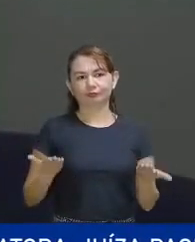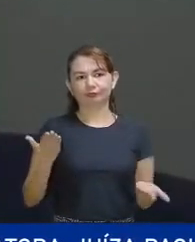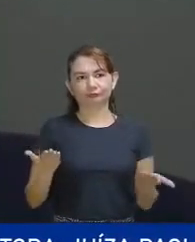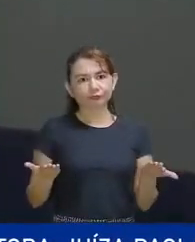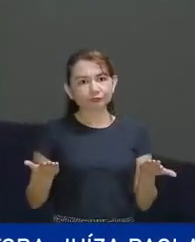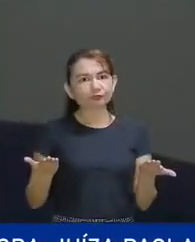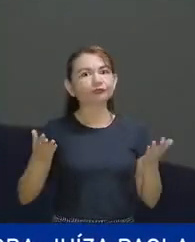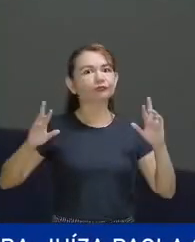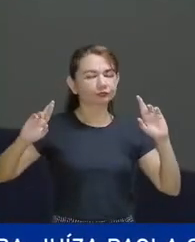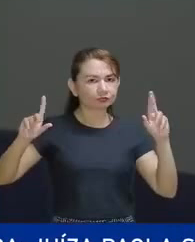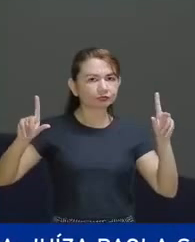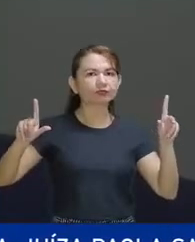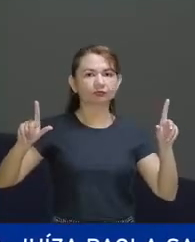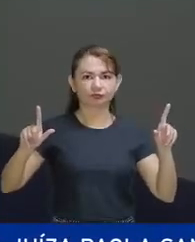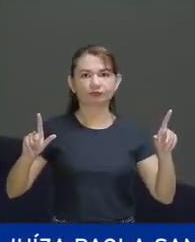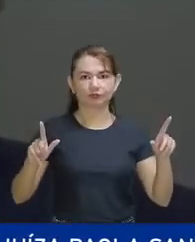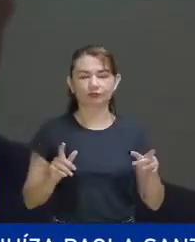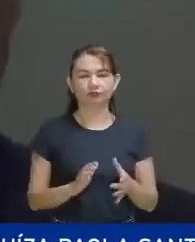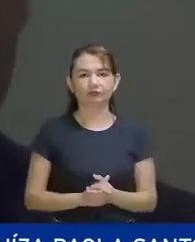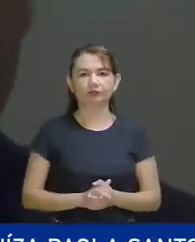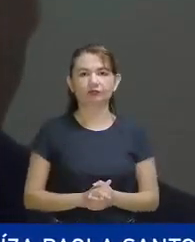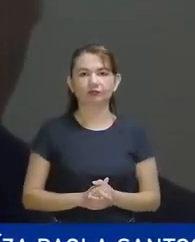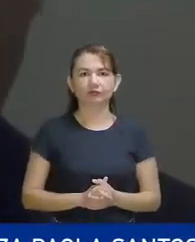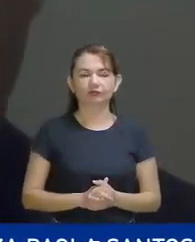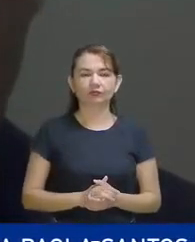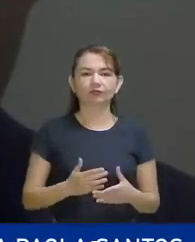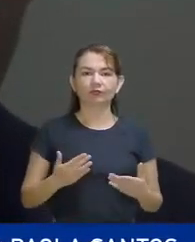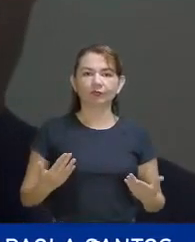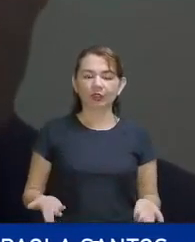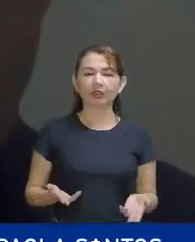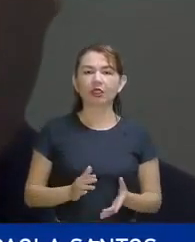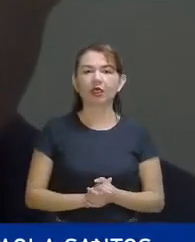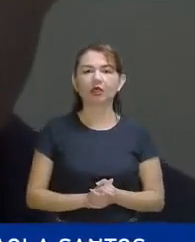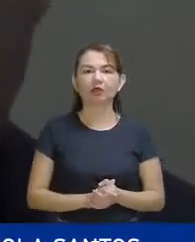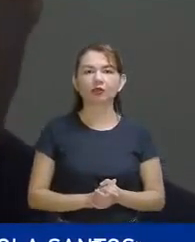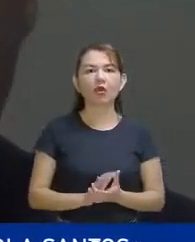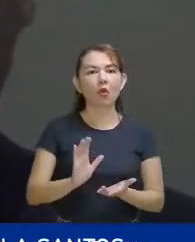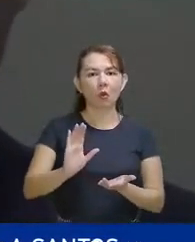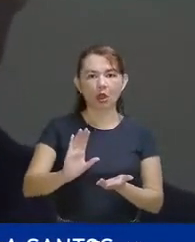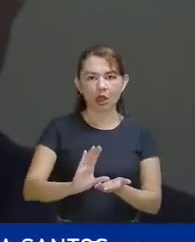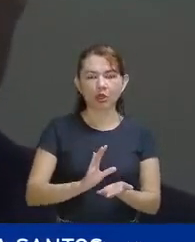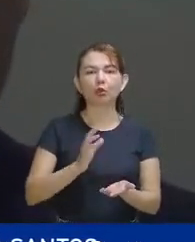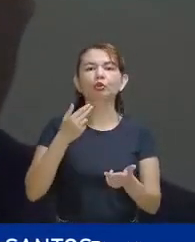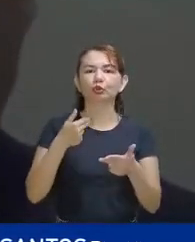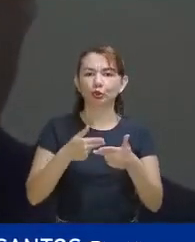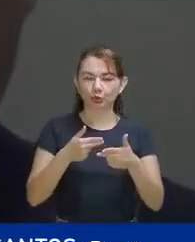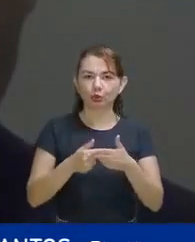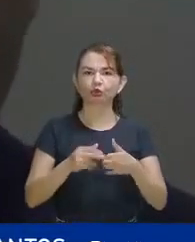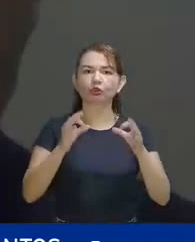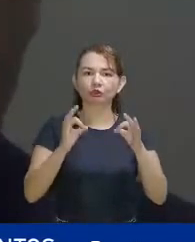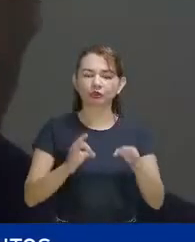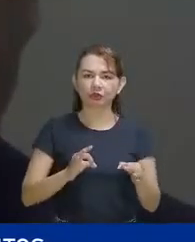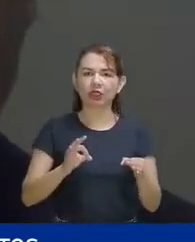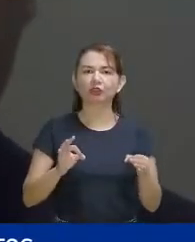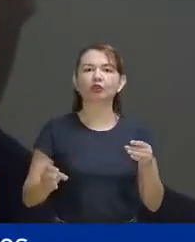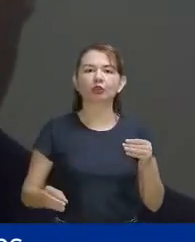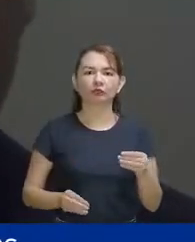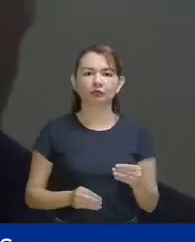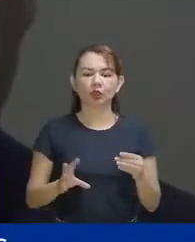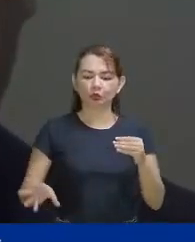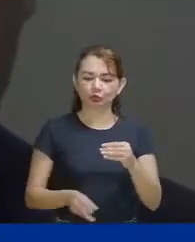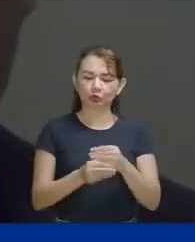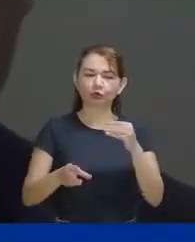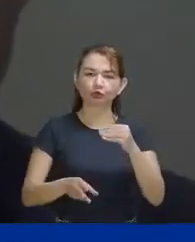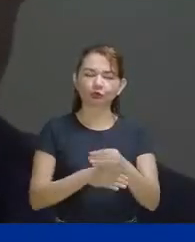não há do que se falar em caráter antieconômico. Ela utilizou o recurso dentro do padrão, juntou as notas fiscais,